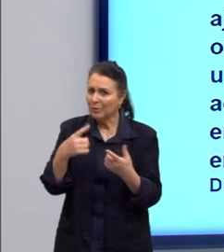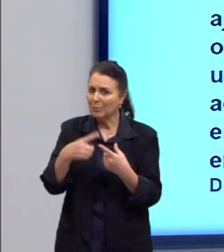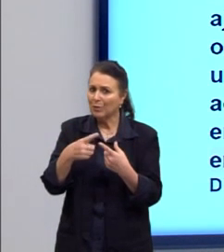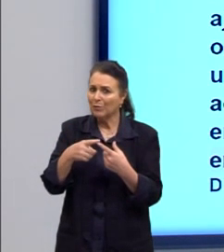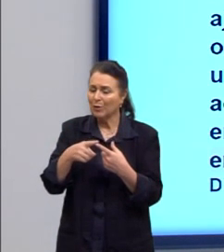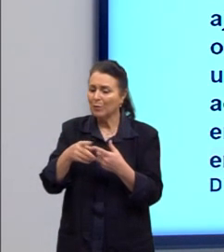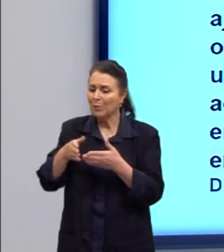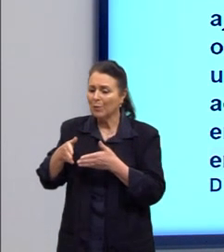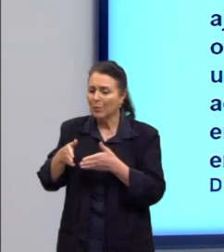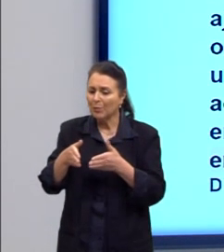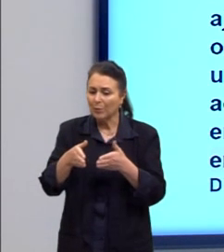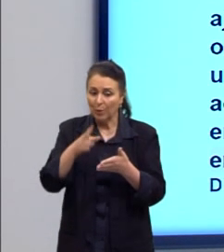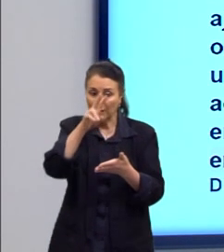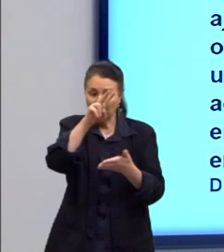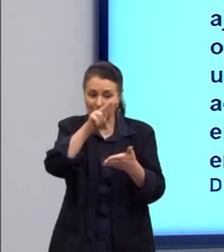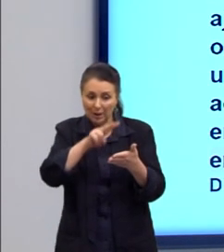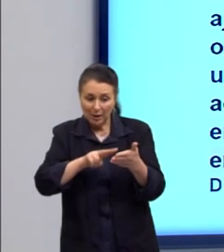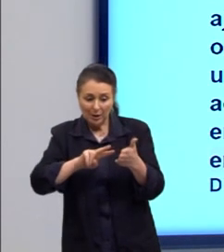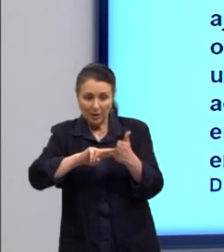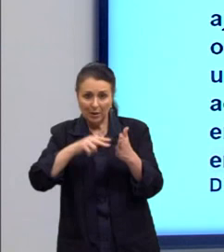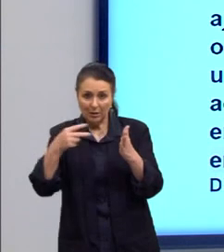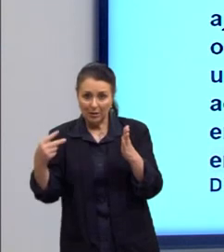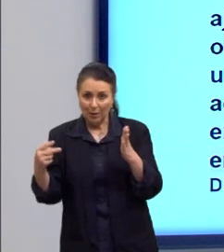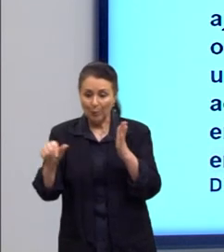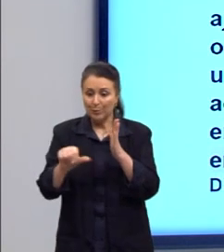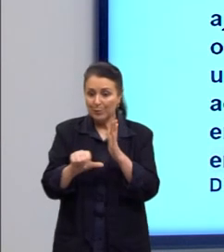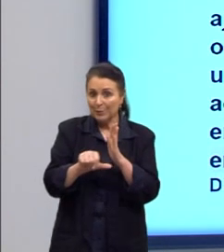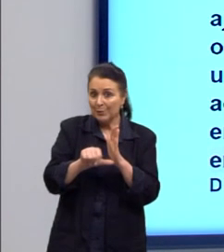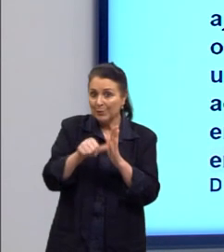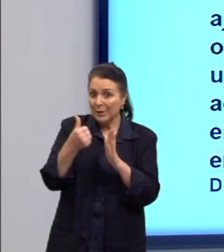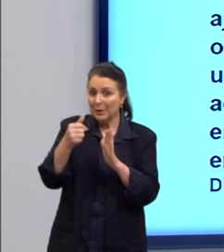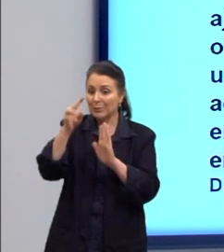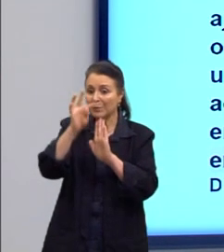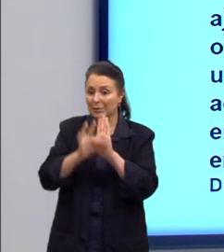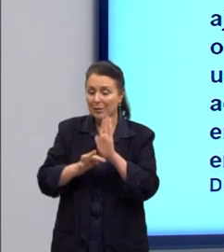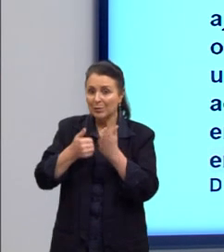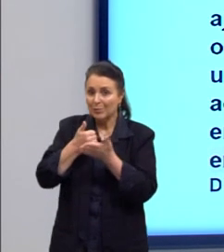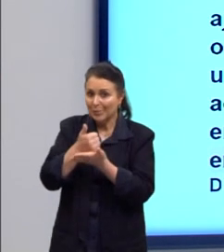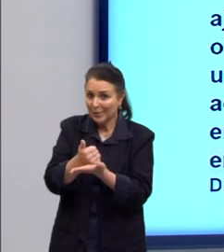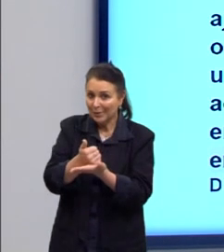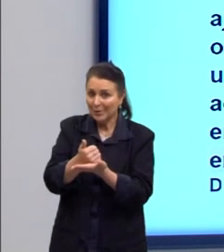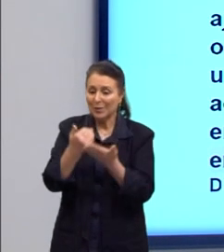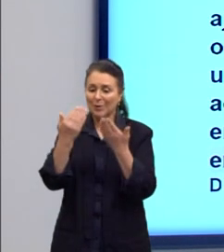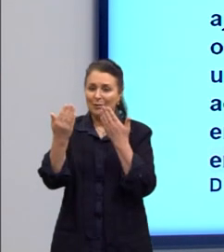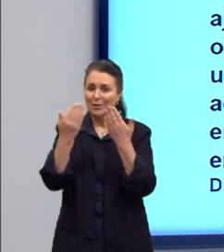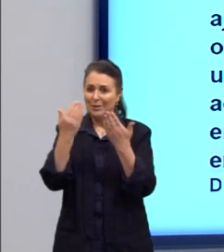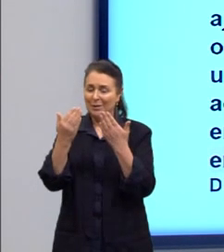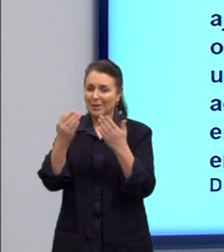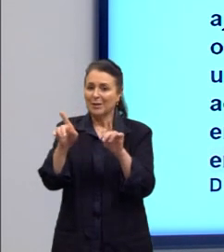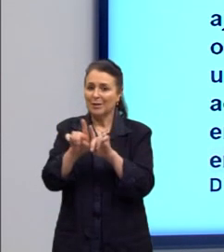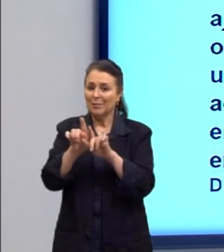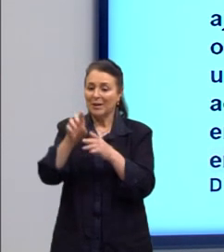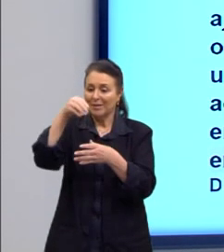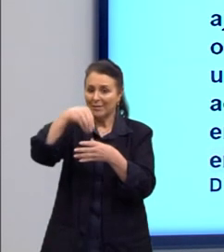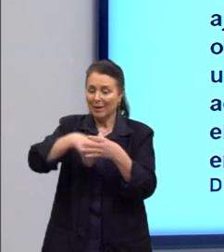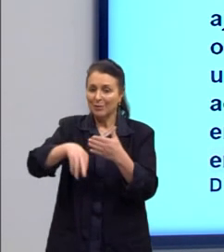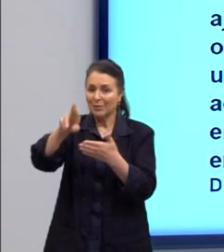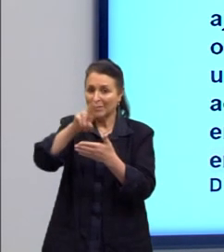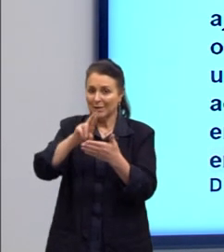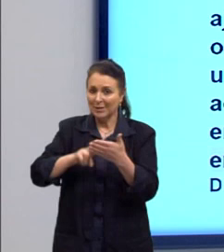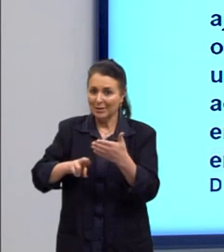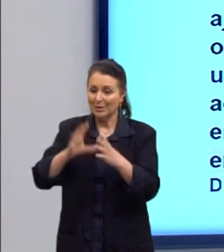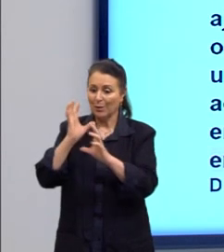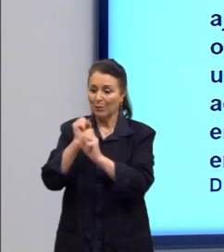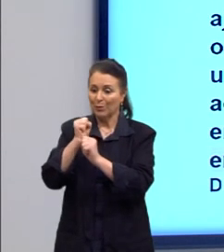de ler e interpretar este primeiro texto de apoio que a gente vai analisar também ele dentro da redação nota 1000 né